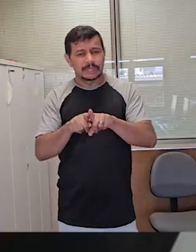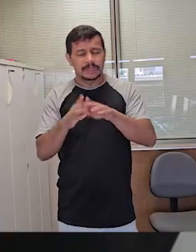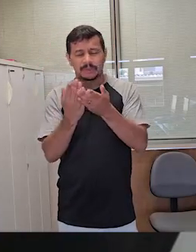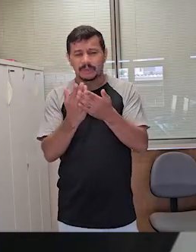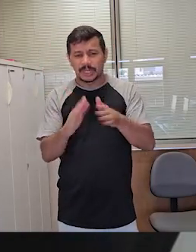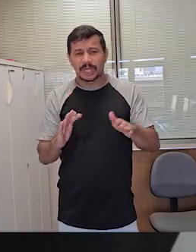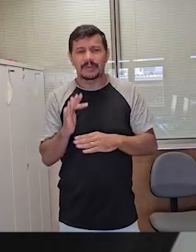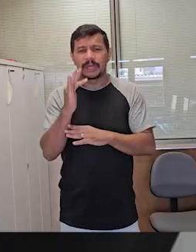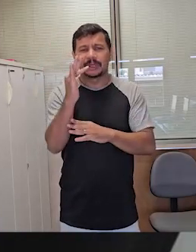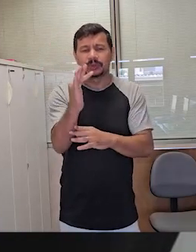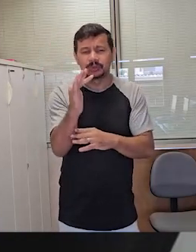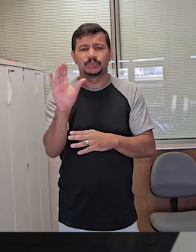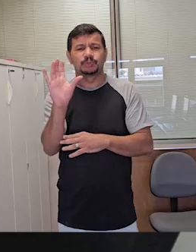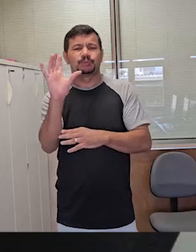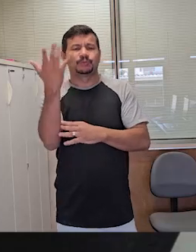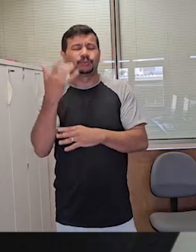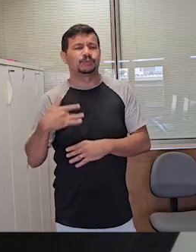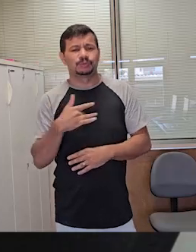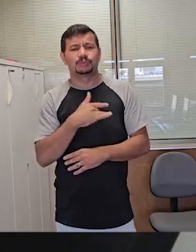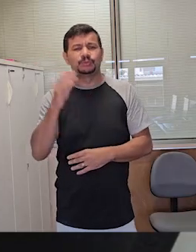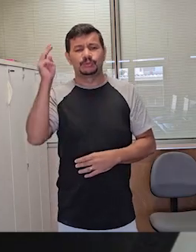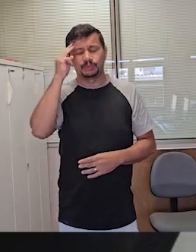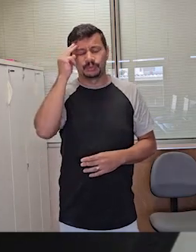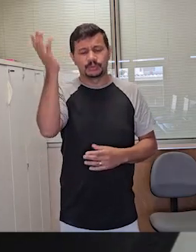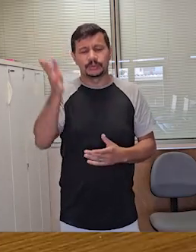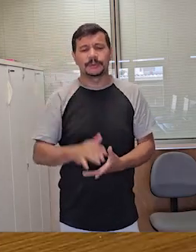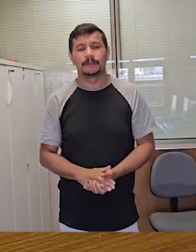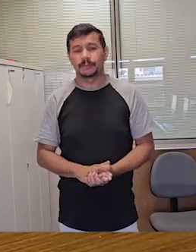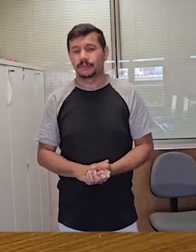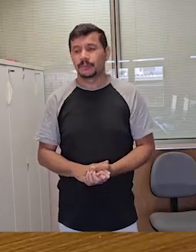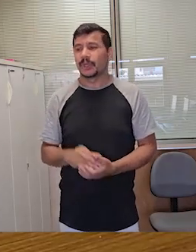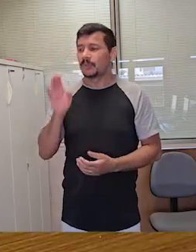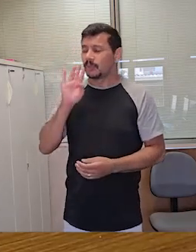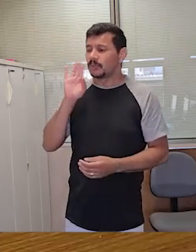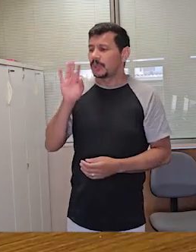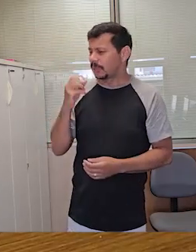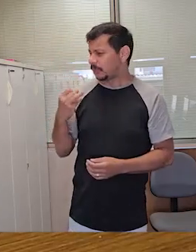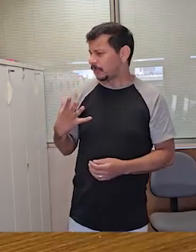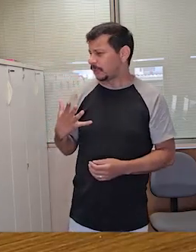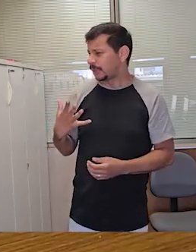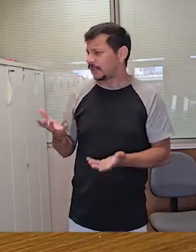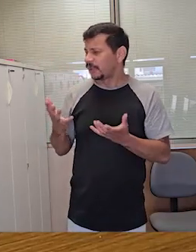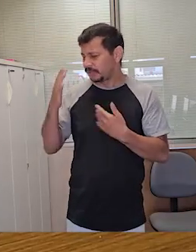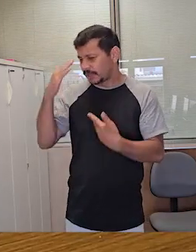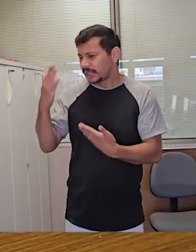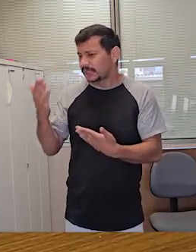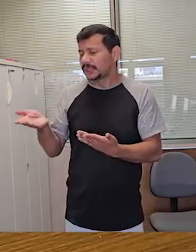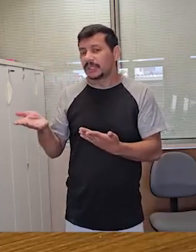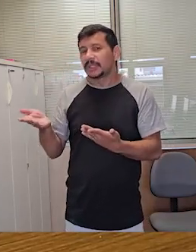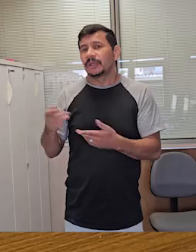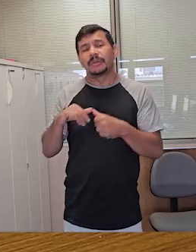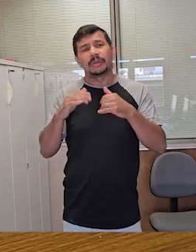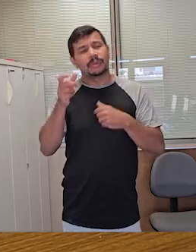todas, eliminar essas questões graves de saúde mental. Legal, Nildo, te agradecer. Sim, a gente